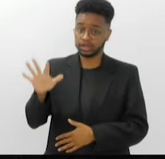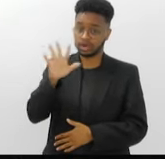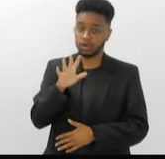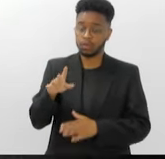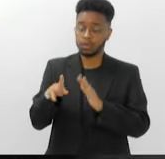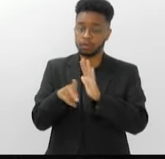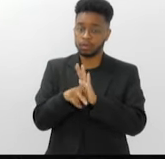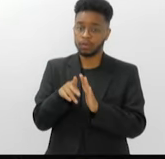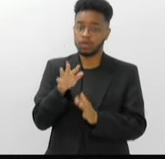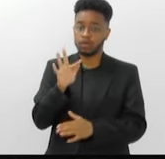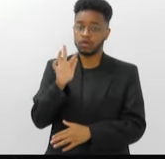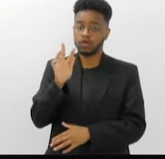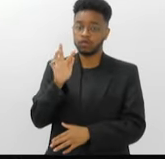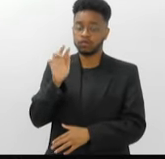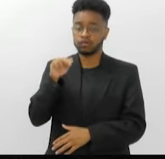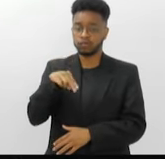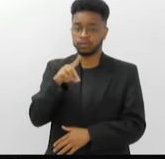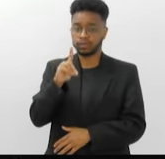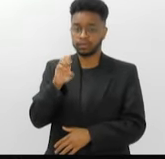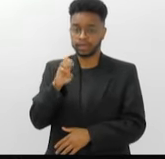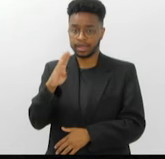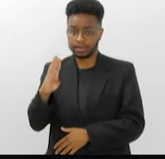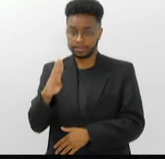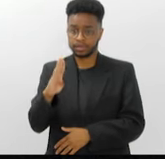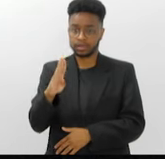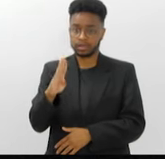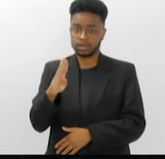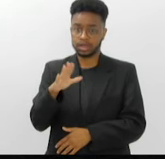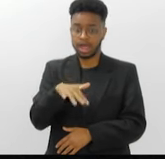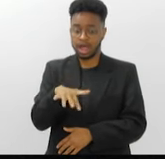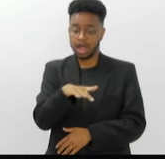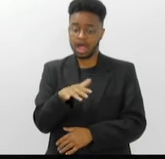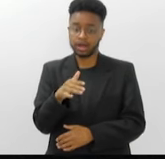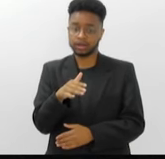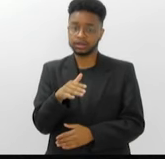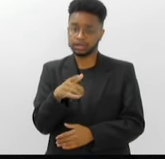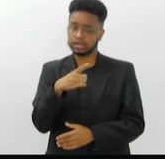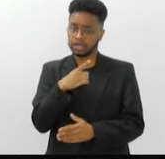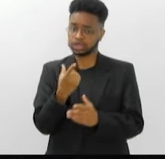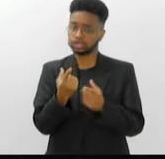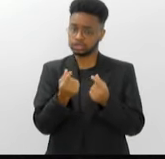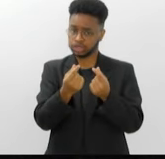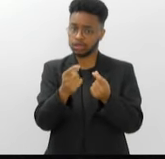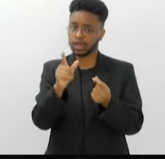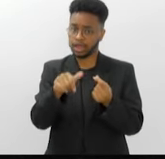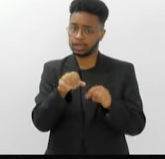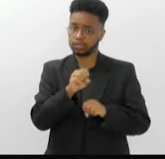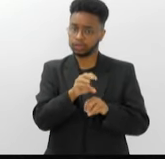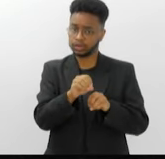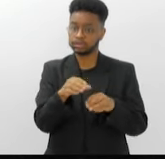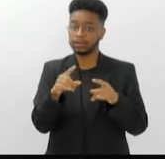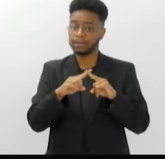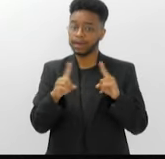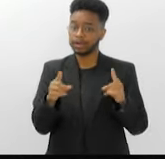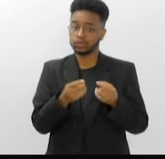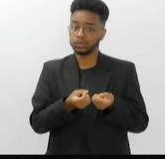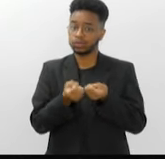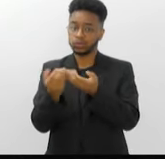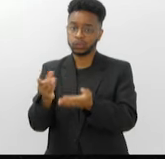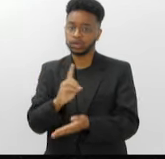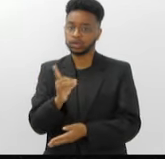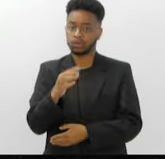se há uma pasta que não falta recurso, é o da educação, e ainda não se foi entregue